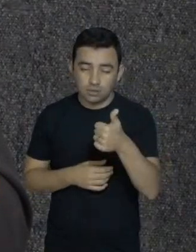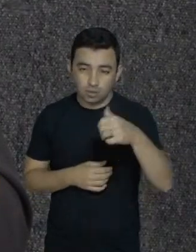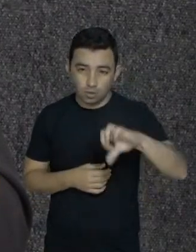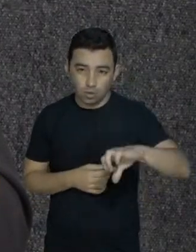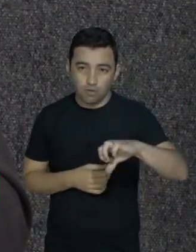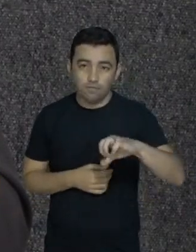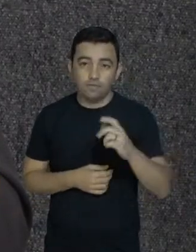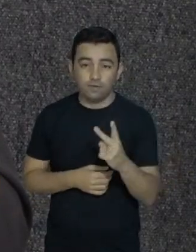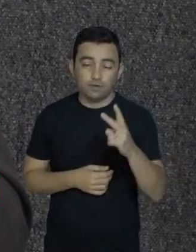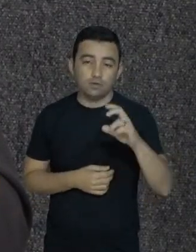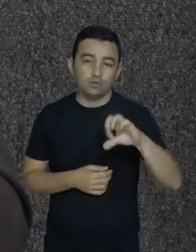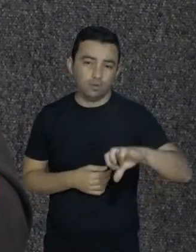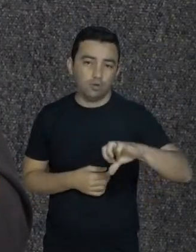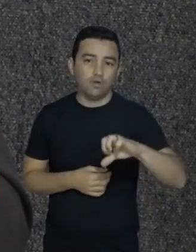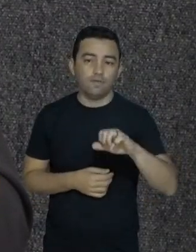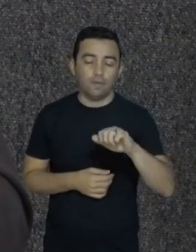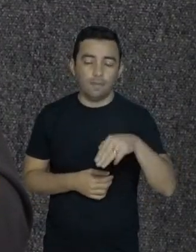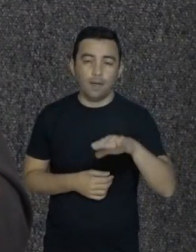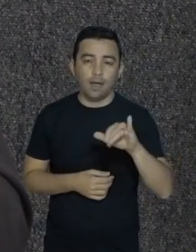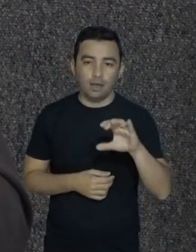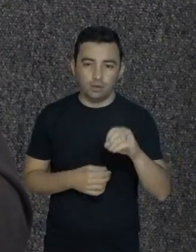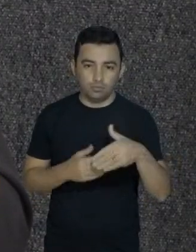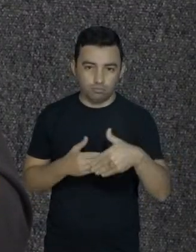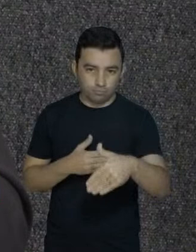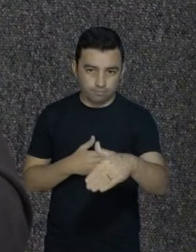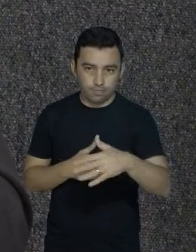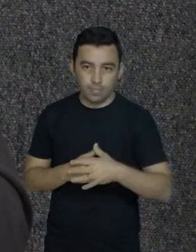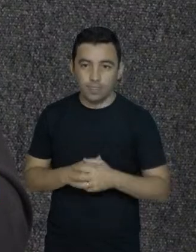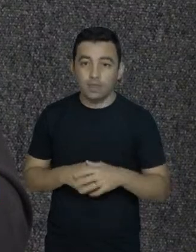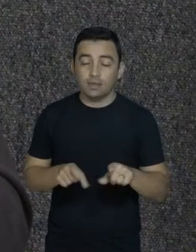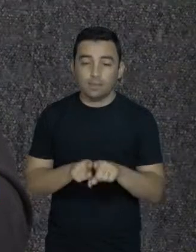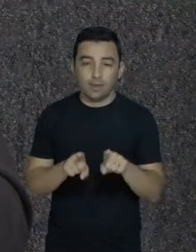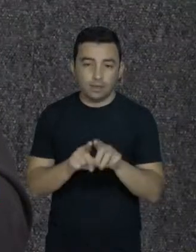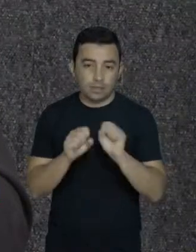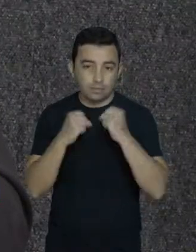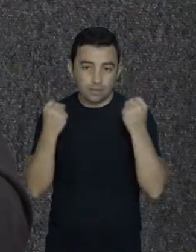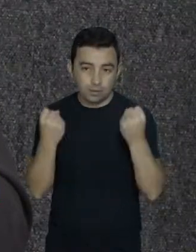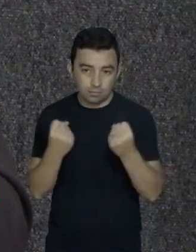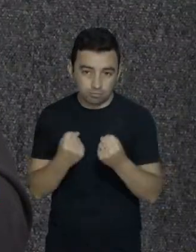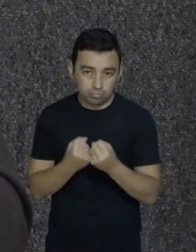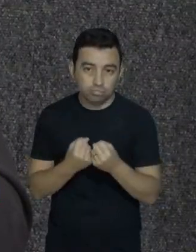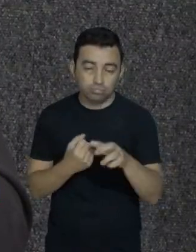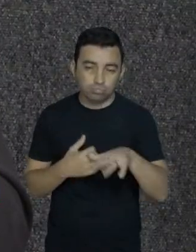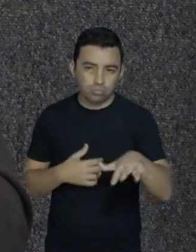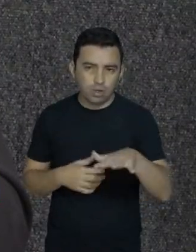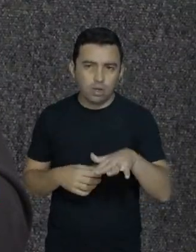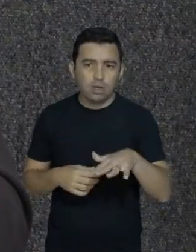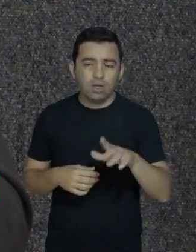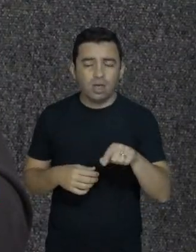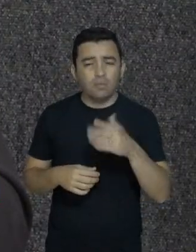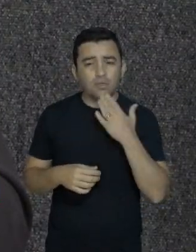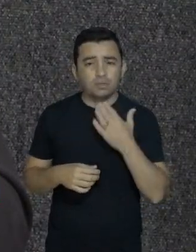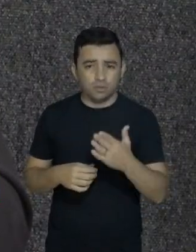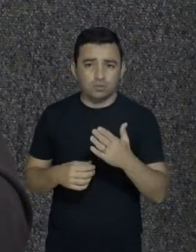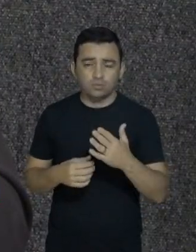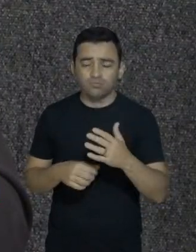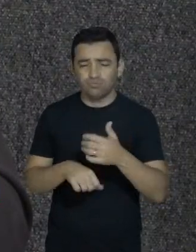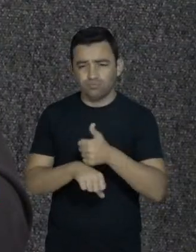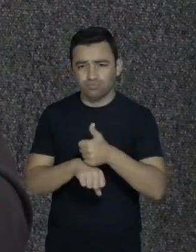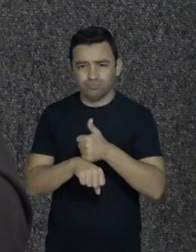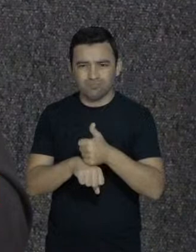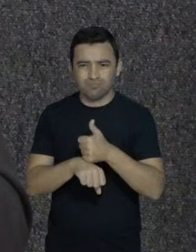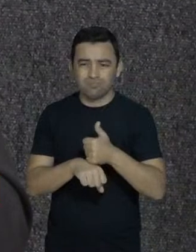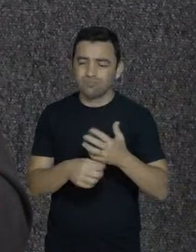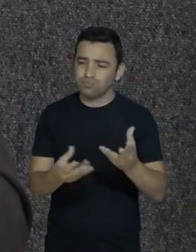ou 29 de Maio do corrente os seminários regionais além de suprir Uma demanda dos próprios profissionais que